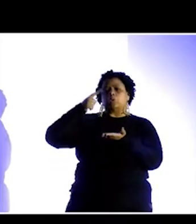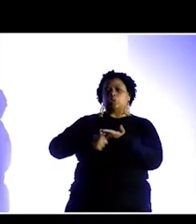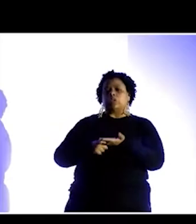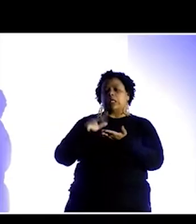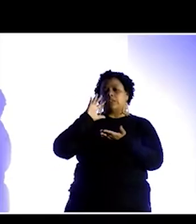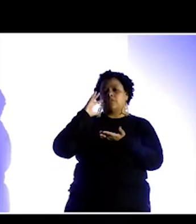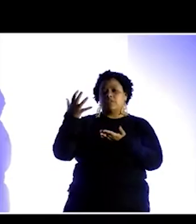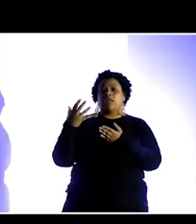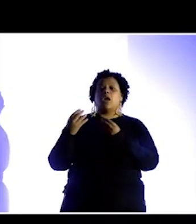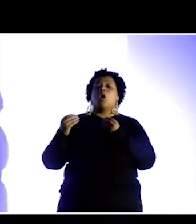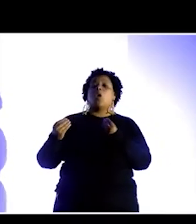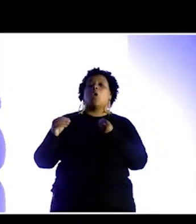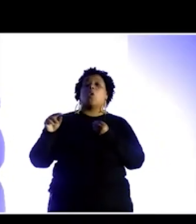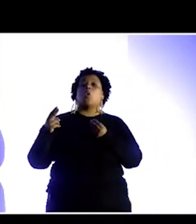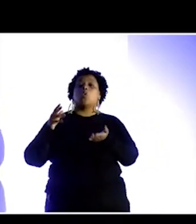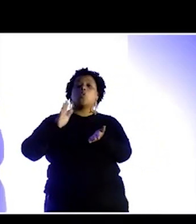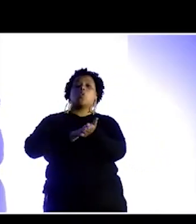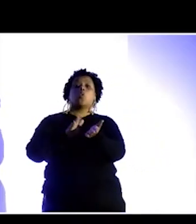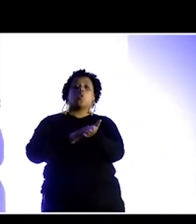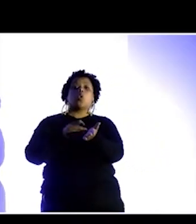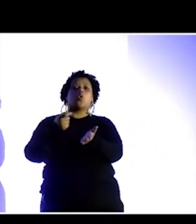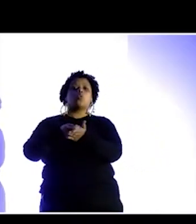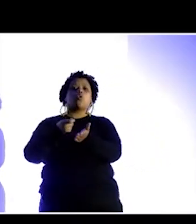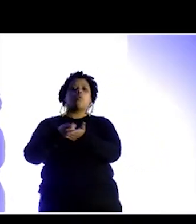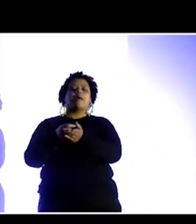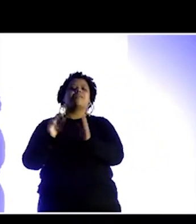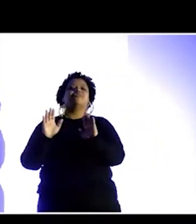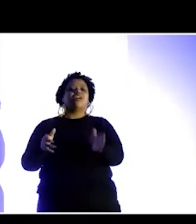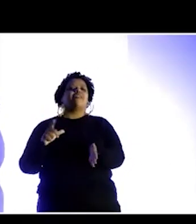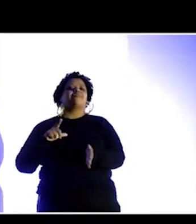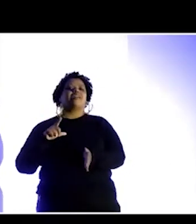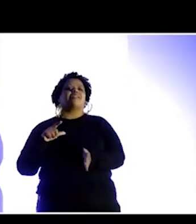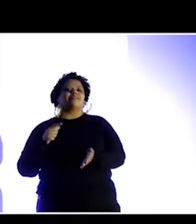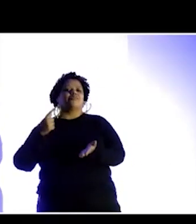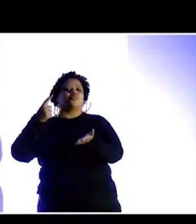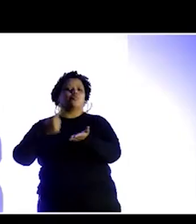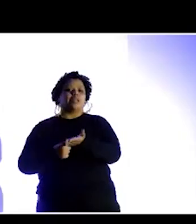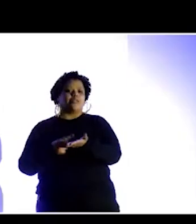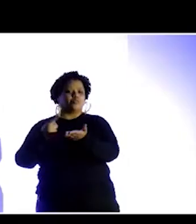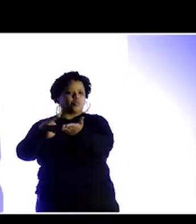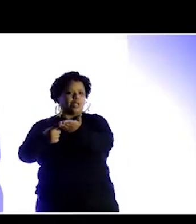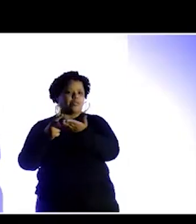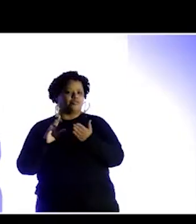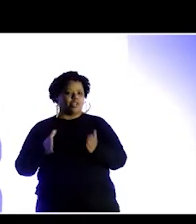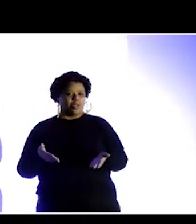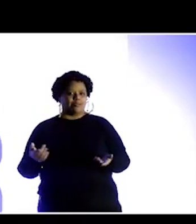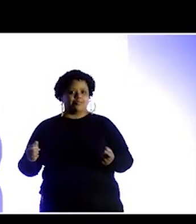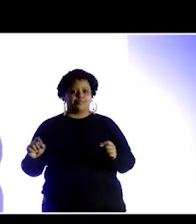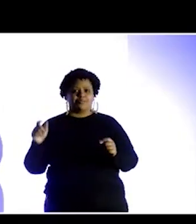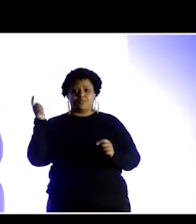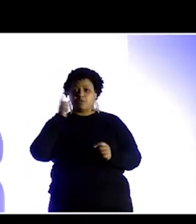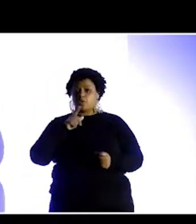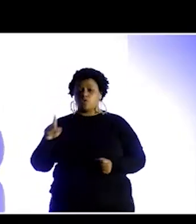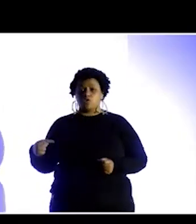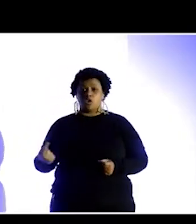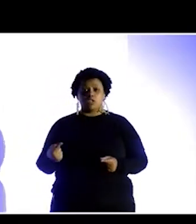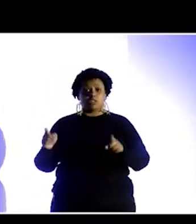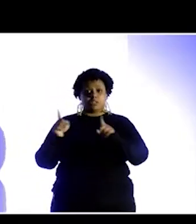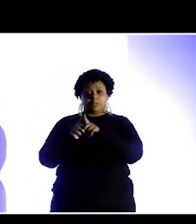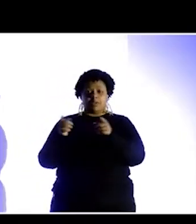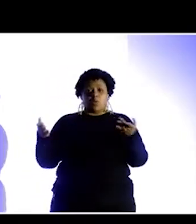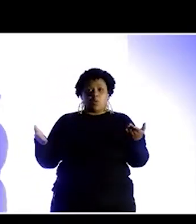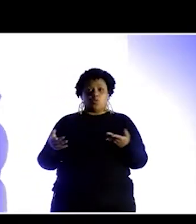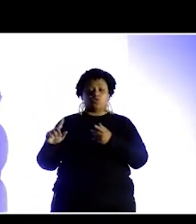soluções, né, ou pelo menos cobrar dos países os acordos que já foram feitos, né. E agora, mais recentemente, a gente também está